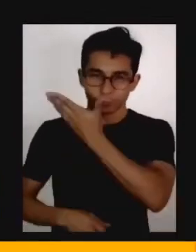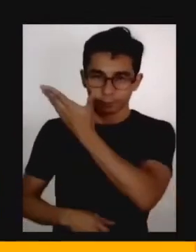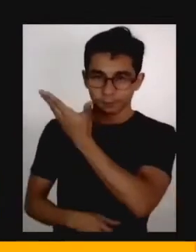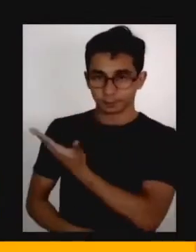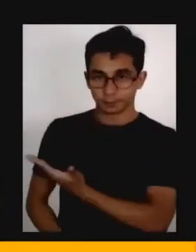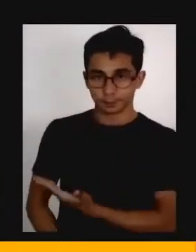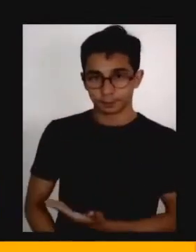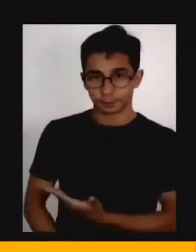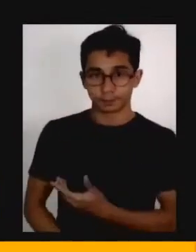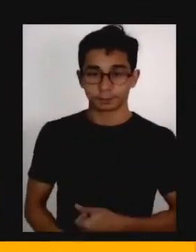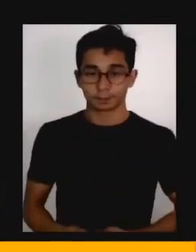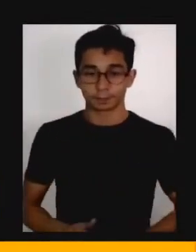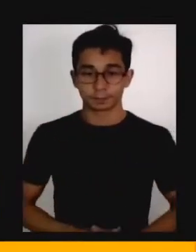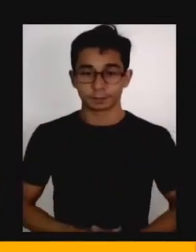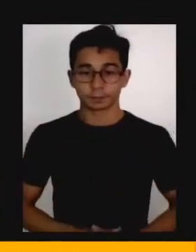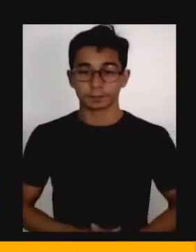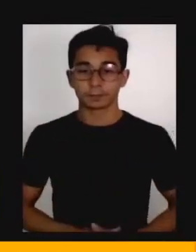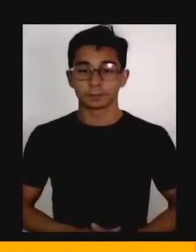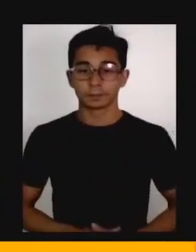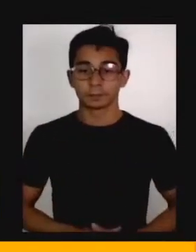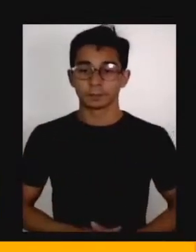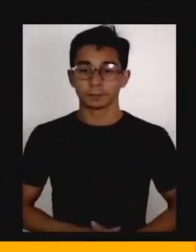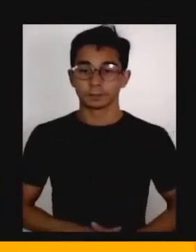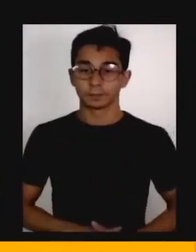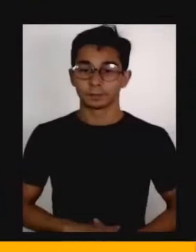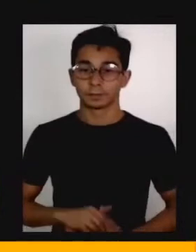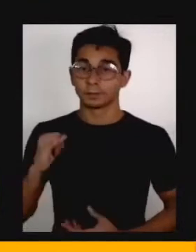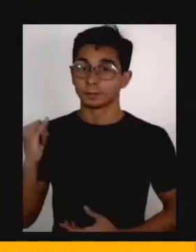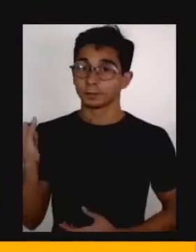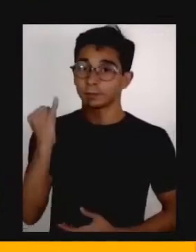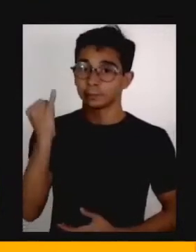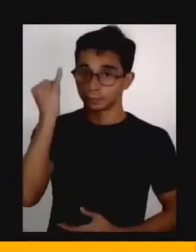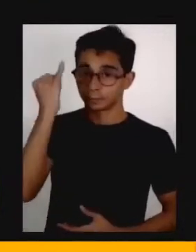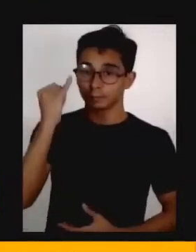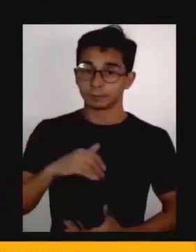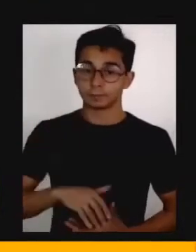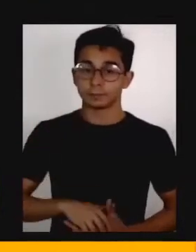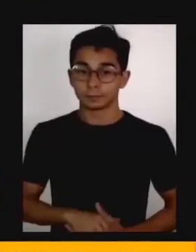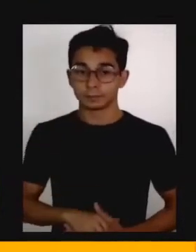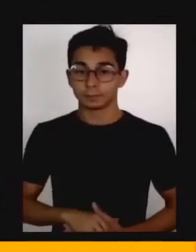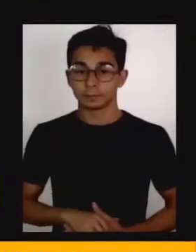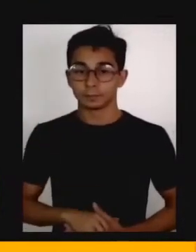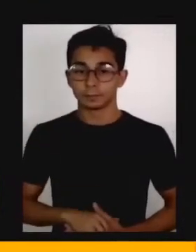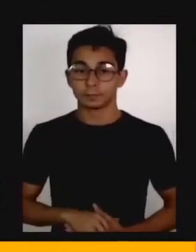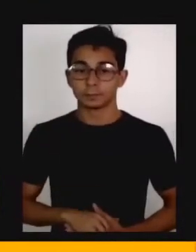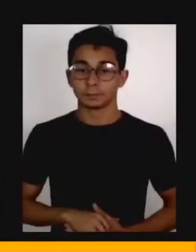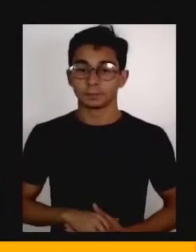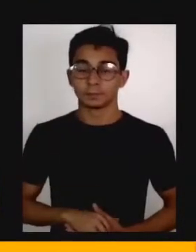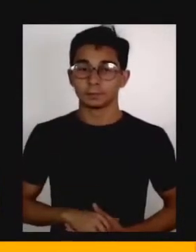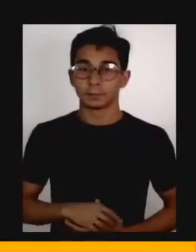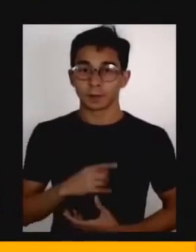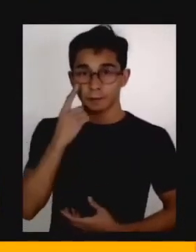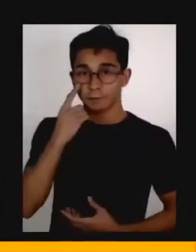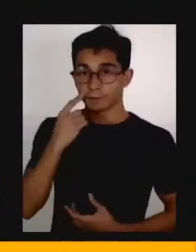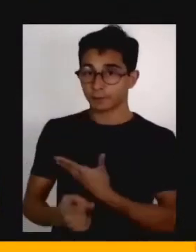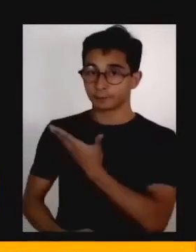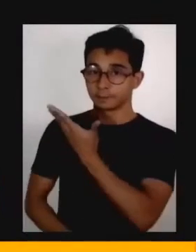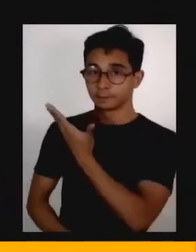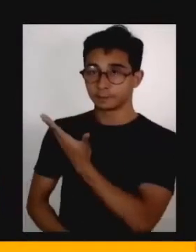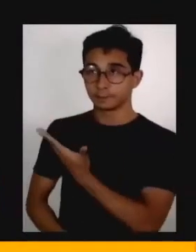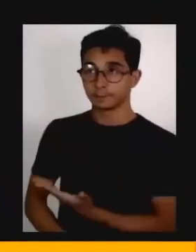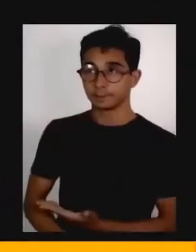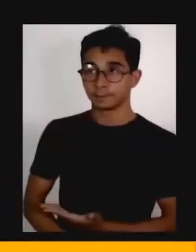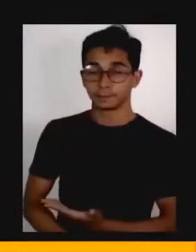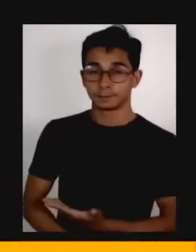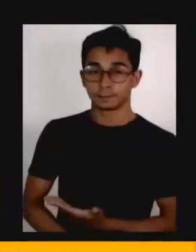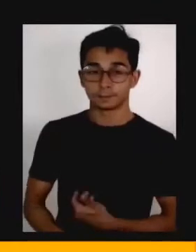vem trabalhando esse loop, que é fundamental. São alguns dos ativos. Então, como vocês podem ver aqui, a gente